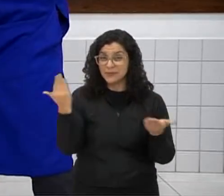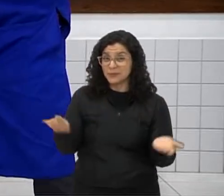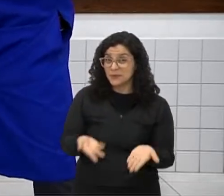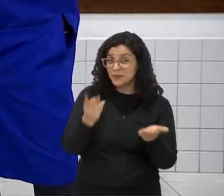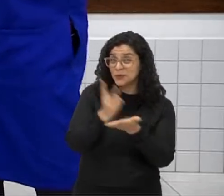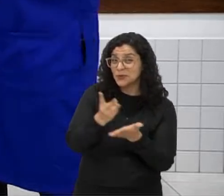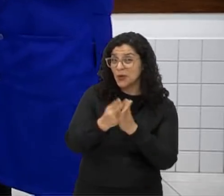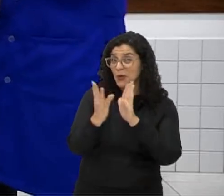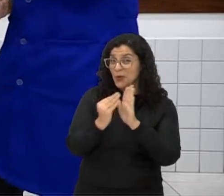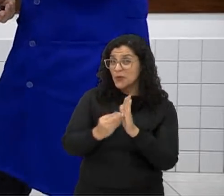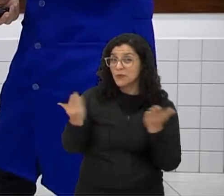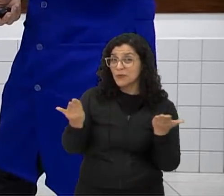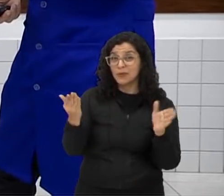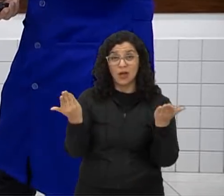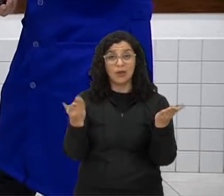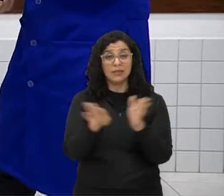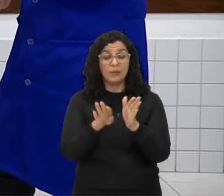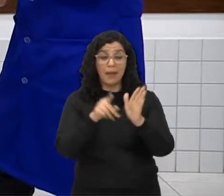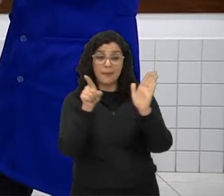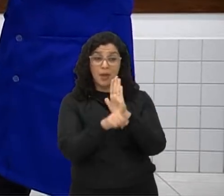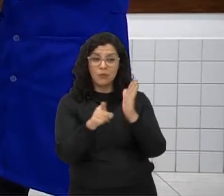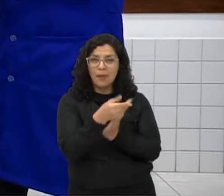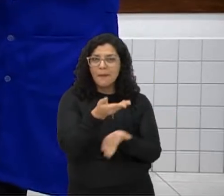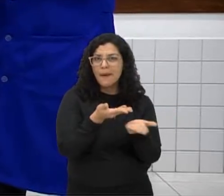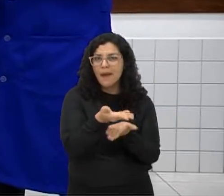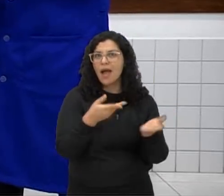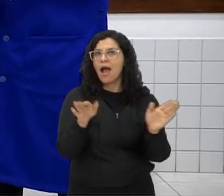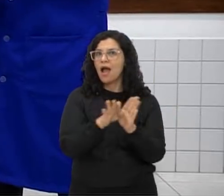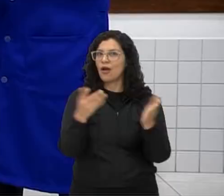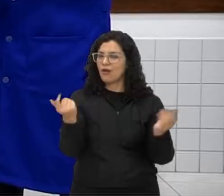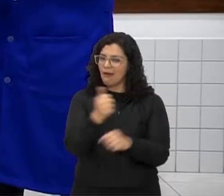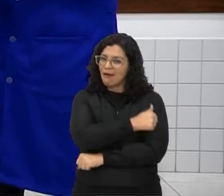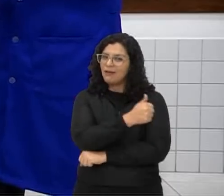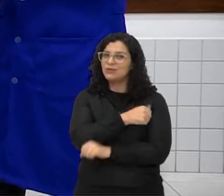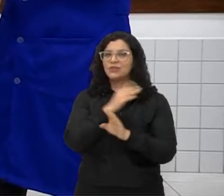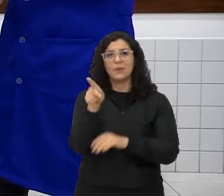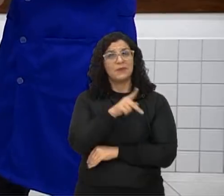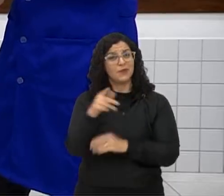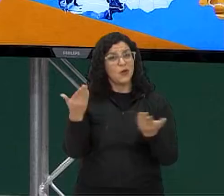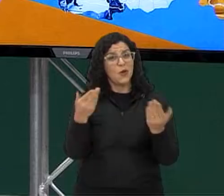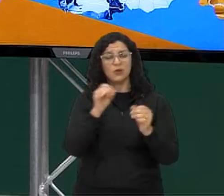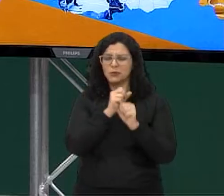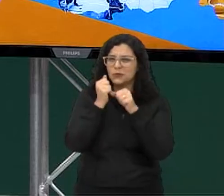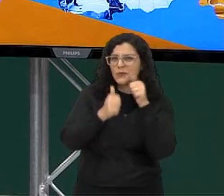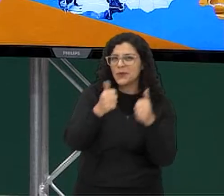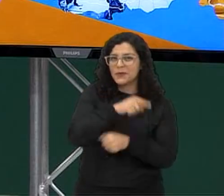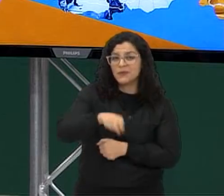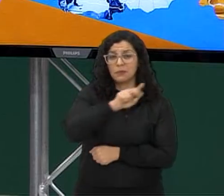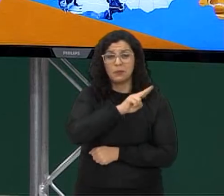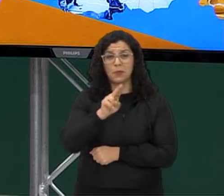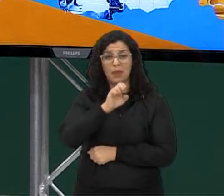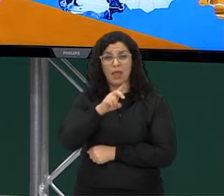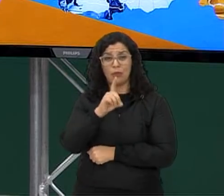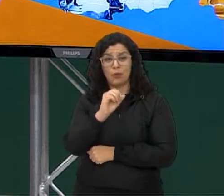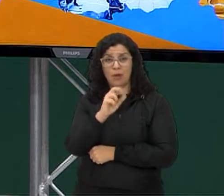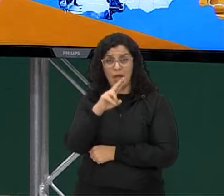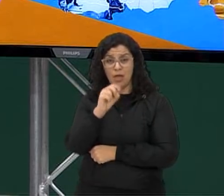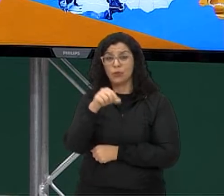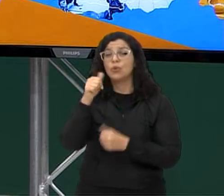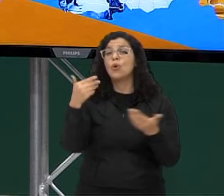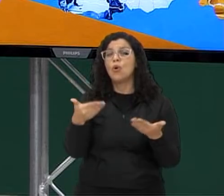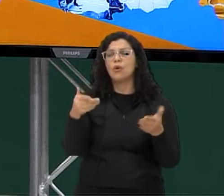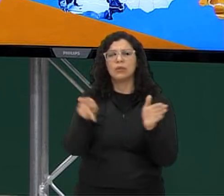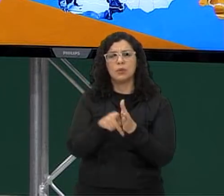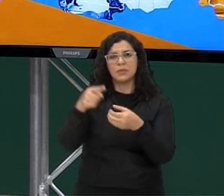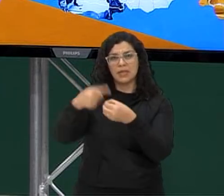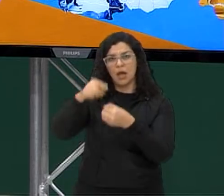frente, professor Gilson? Podemos sim, já temos as primeiras participações aqui. Oi professores, tudo bem com vocês? Meu nome é Eduardo Henrique Campos de